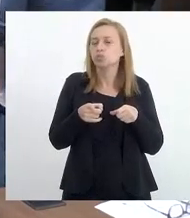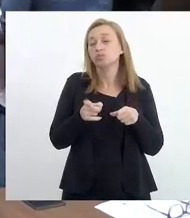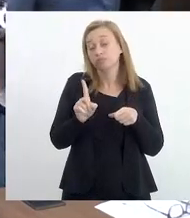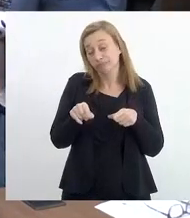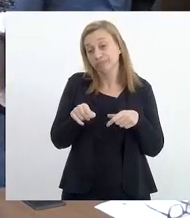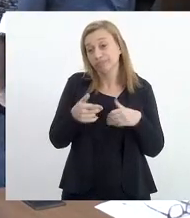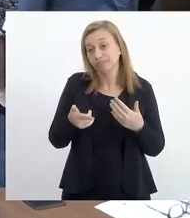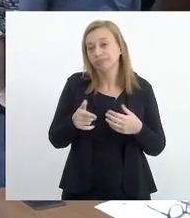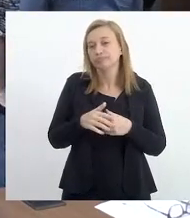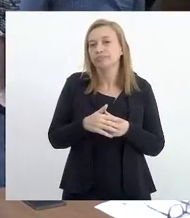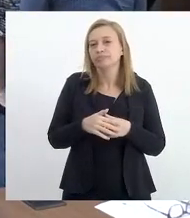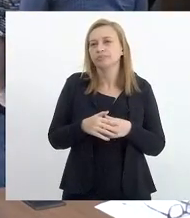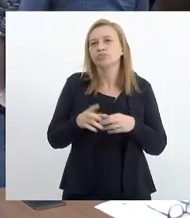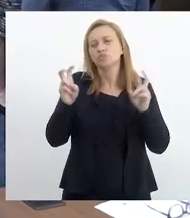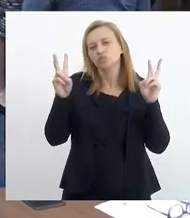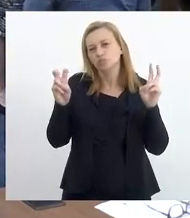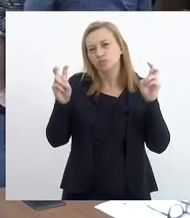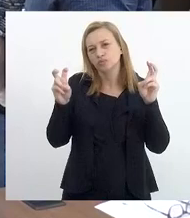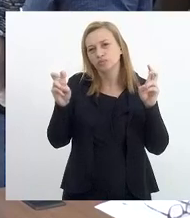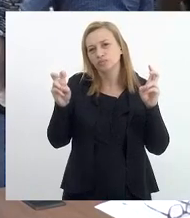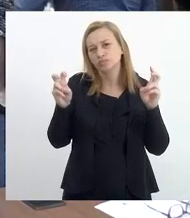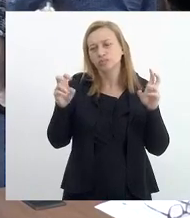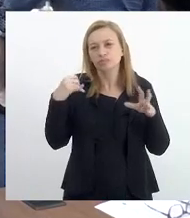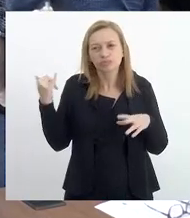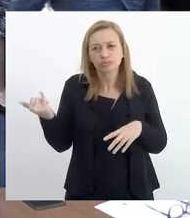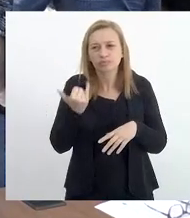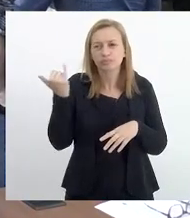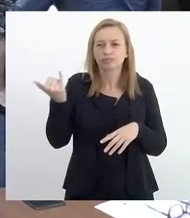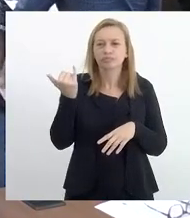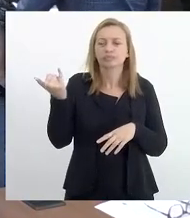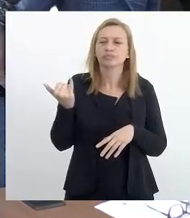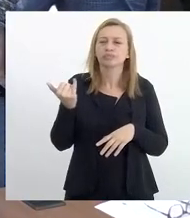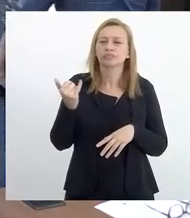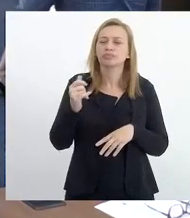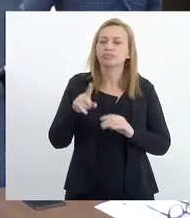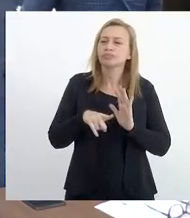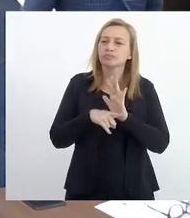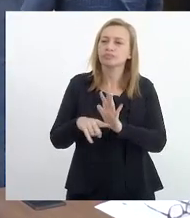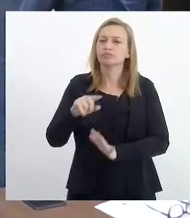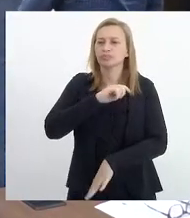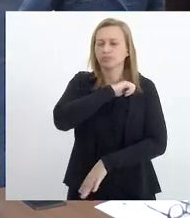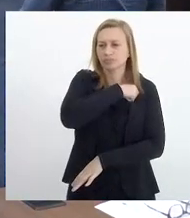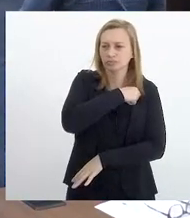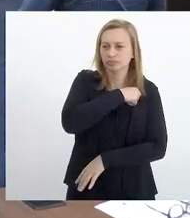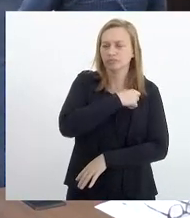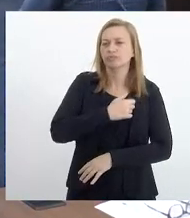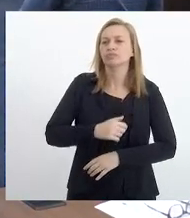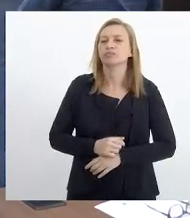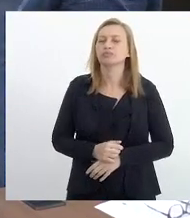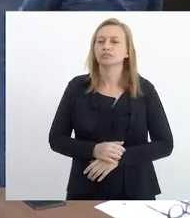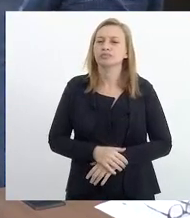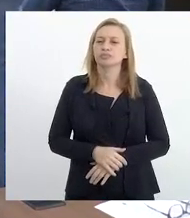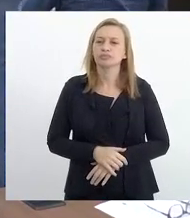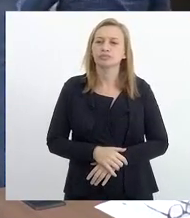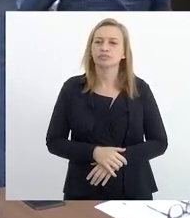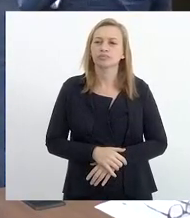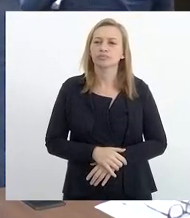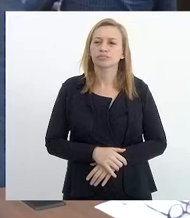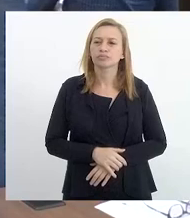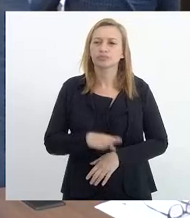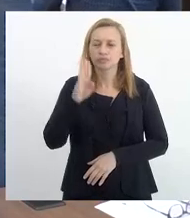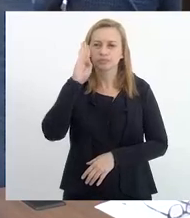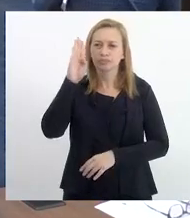que um tema tão relevante como o regime de recuperação fiscal e as duas